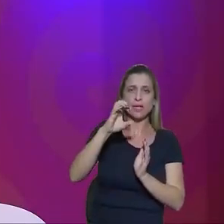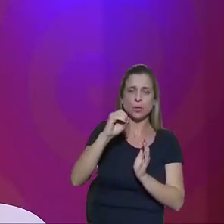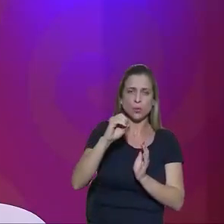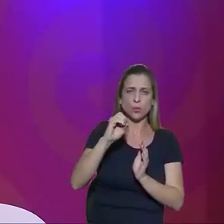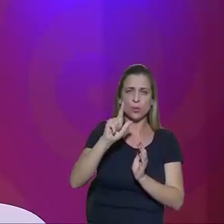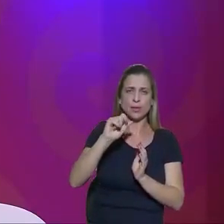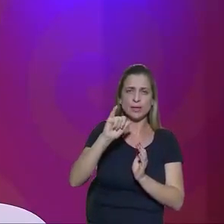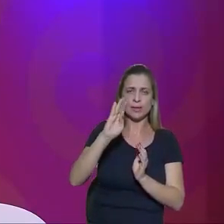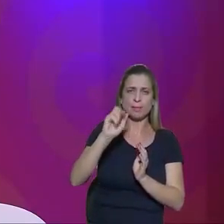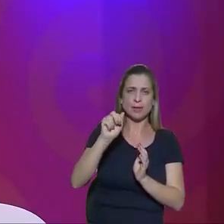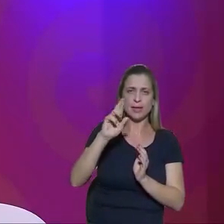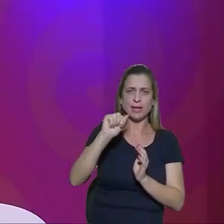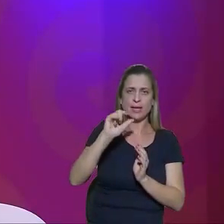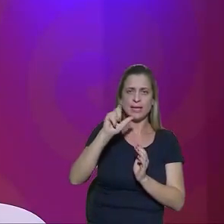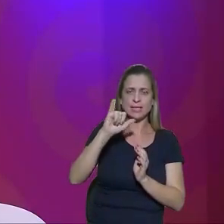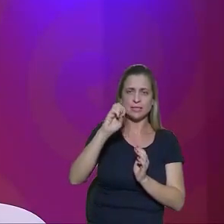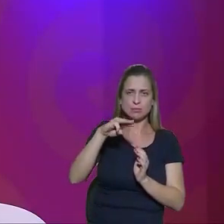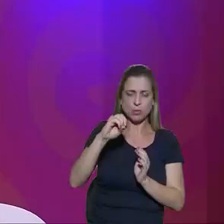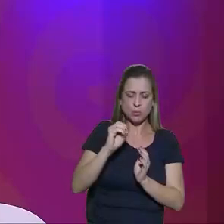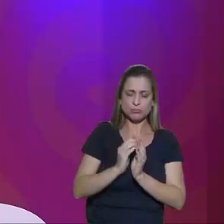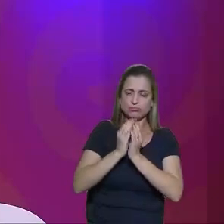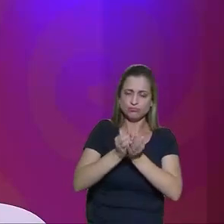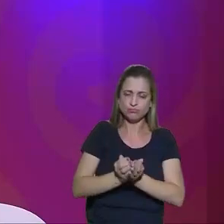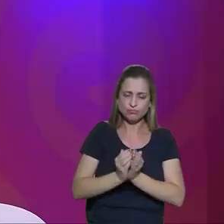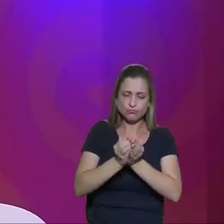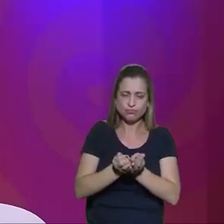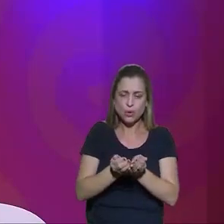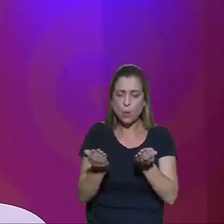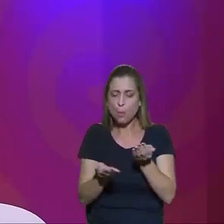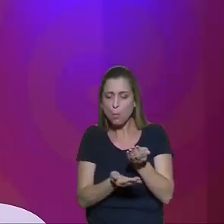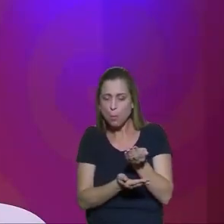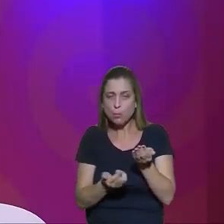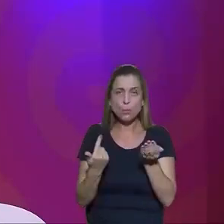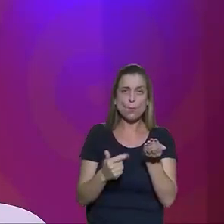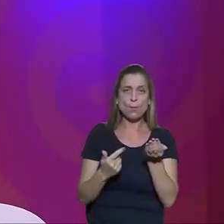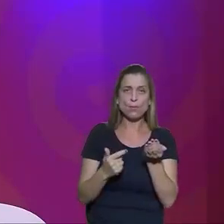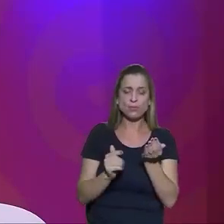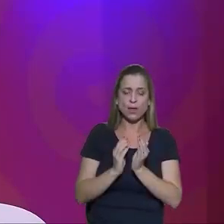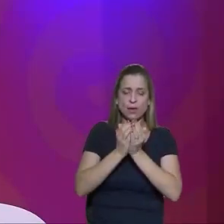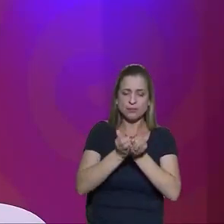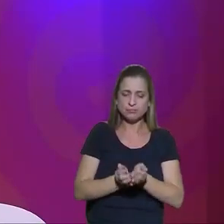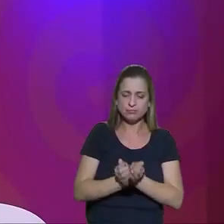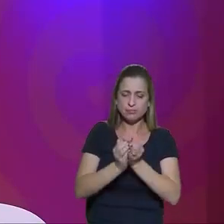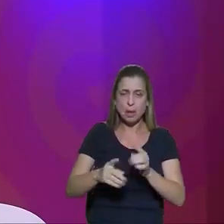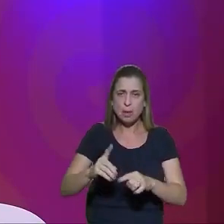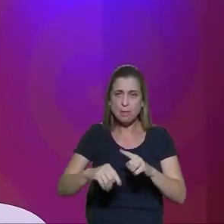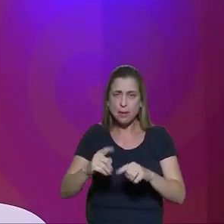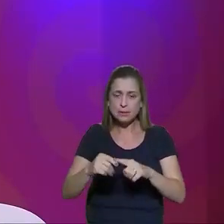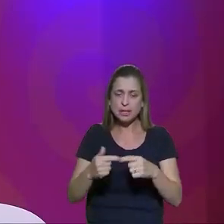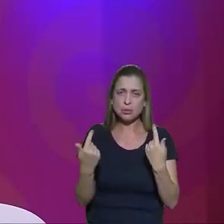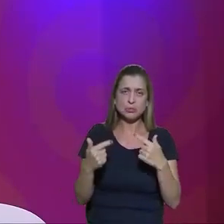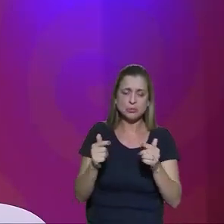XXI. Além de provisória, não tem porão, transporta, mas não tem porões. Não acumula mercadoria, quase não